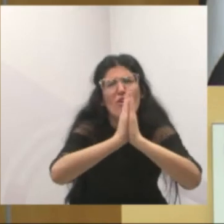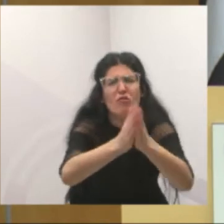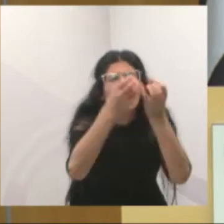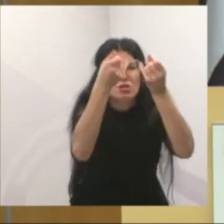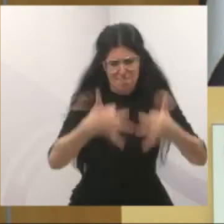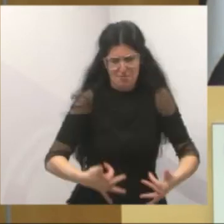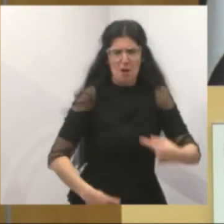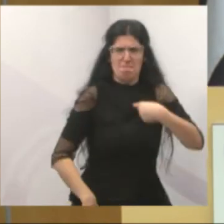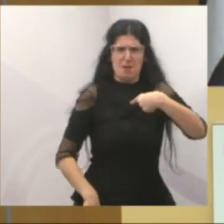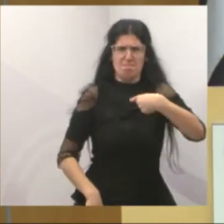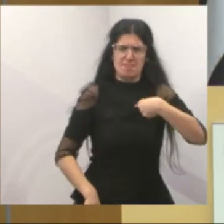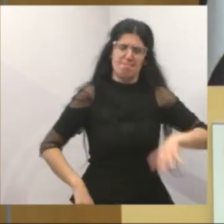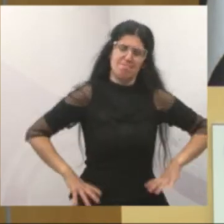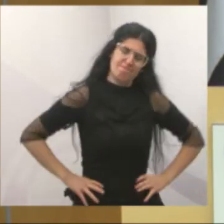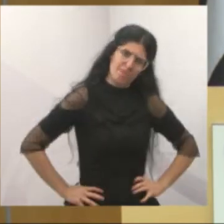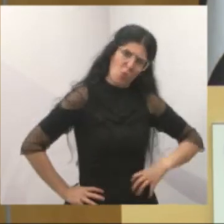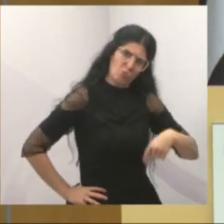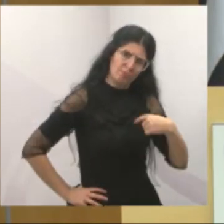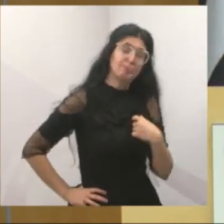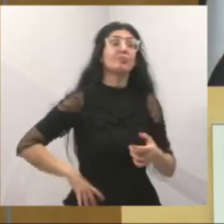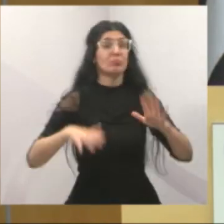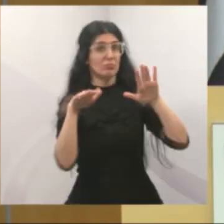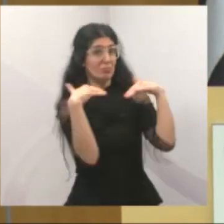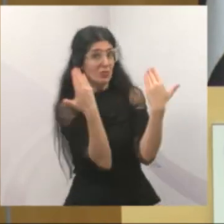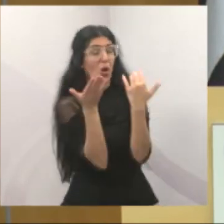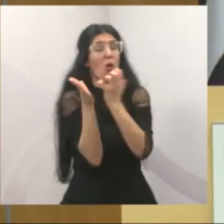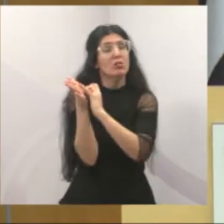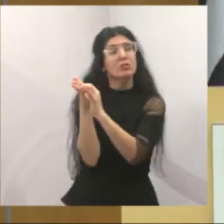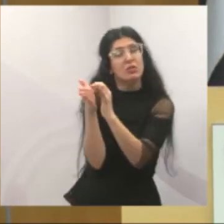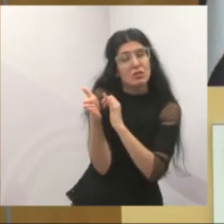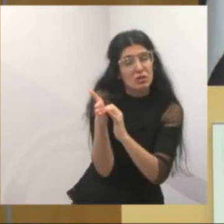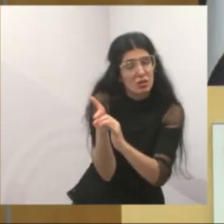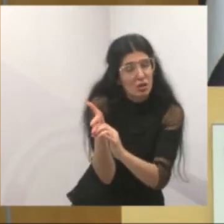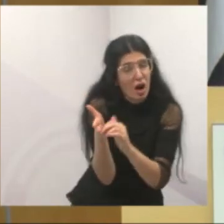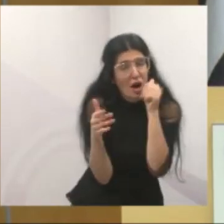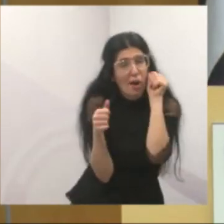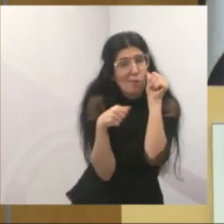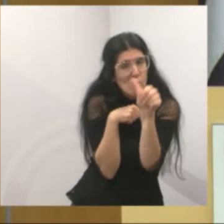Será que a secretária de saúde sabia que a bomba ia explodir?